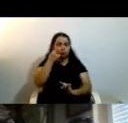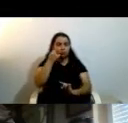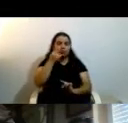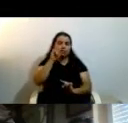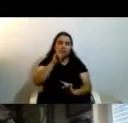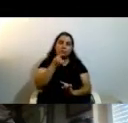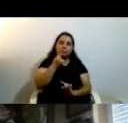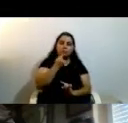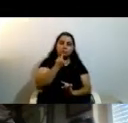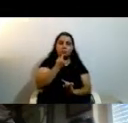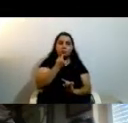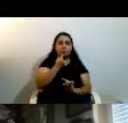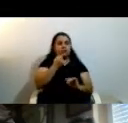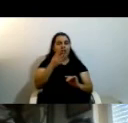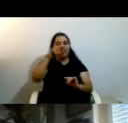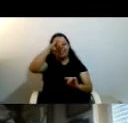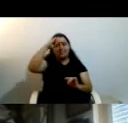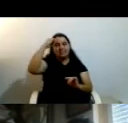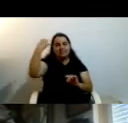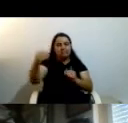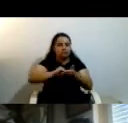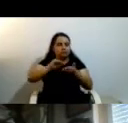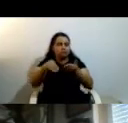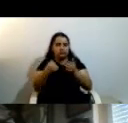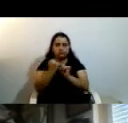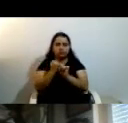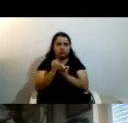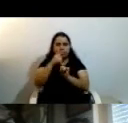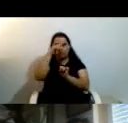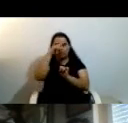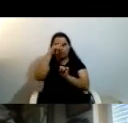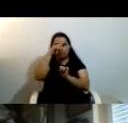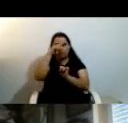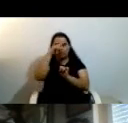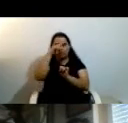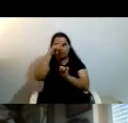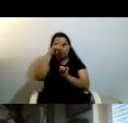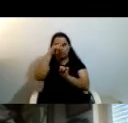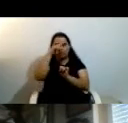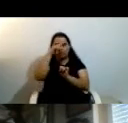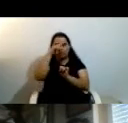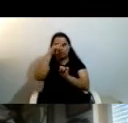acesso a um contrato de trabalho e que contrariam claramente umas expectativas de empregabilidade.